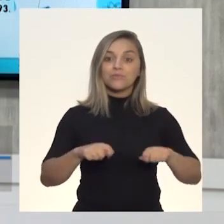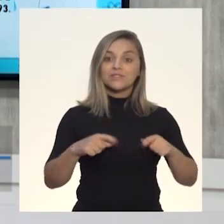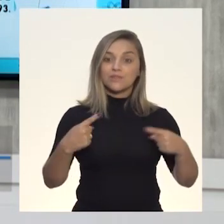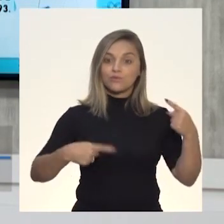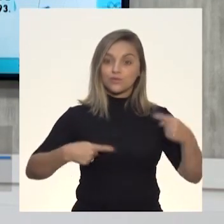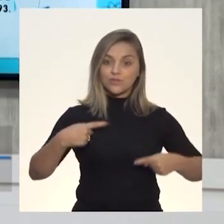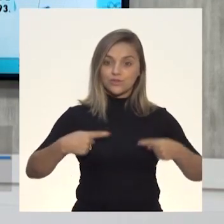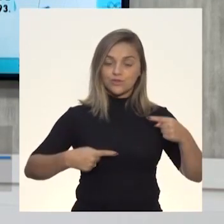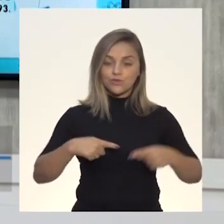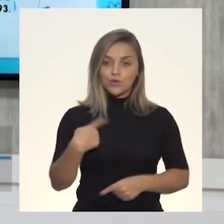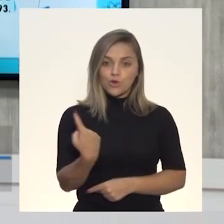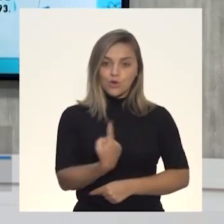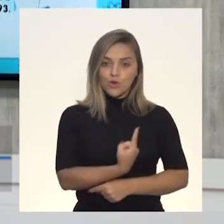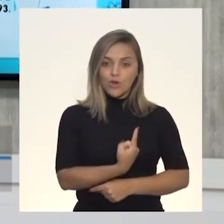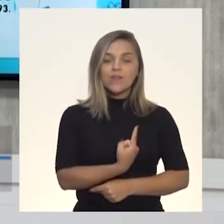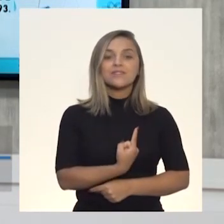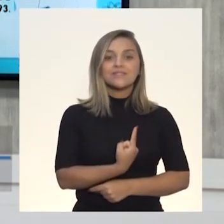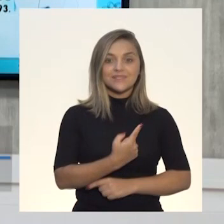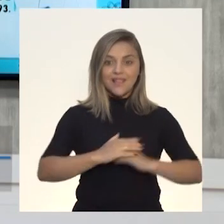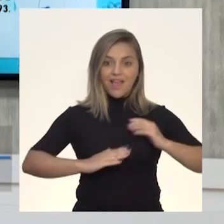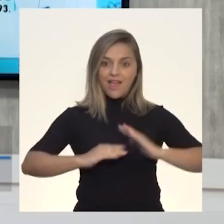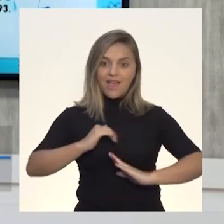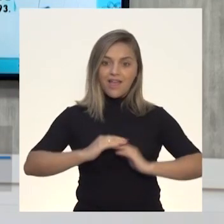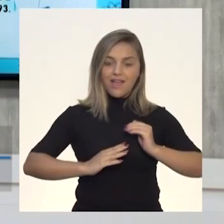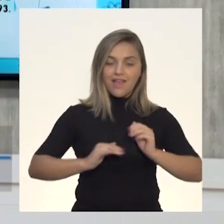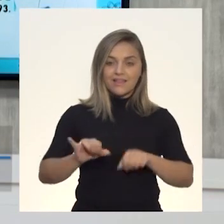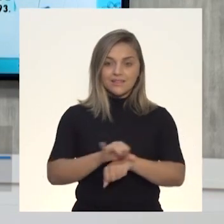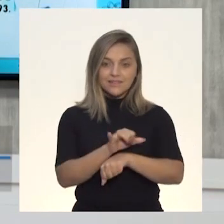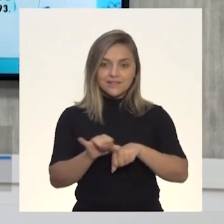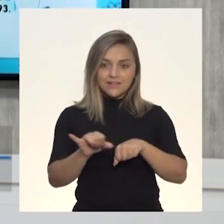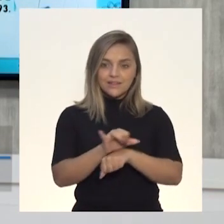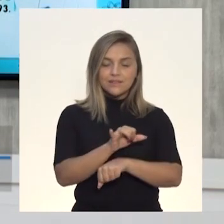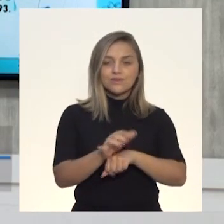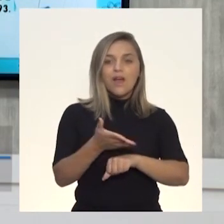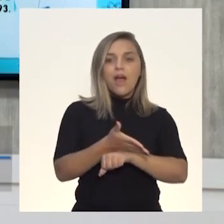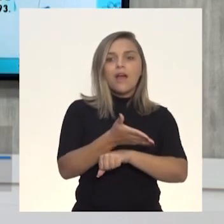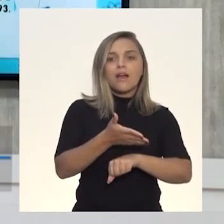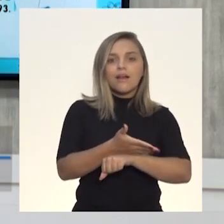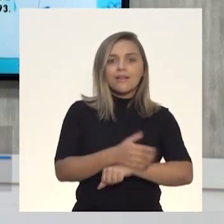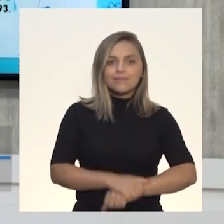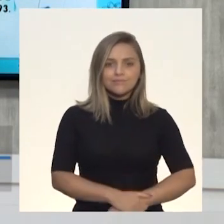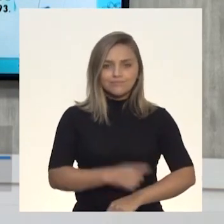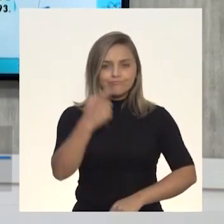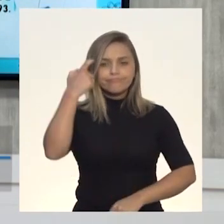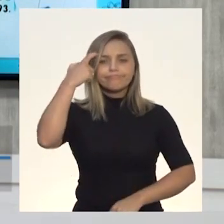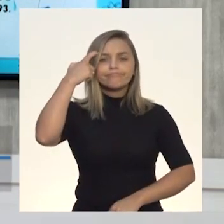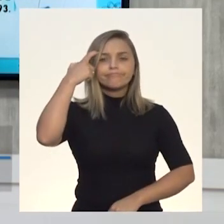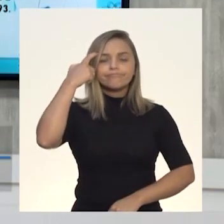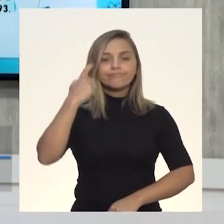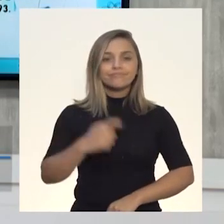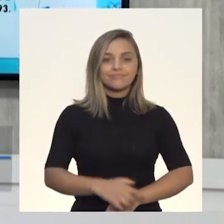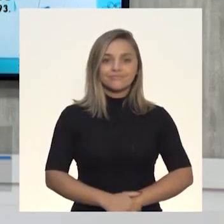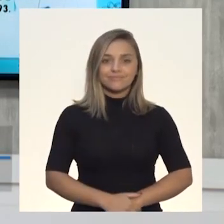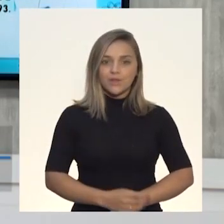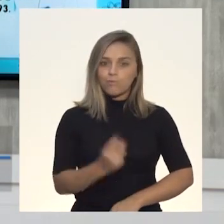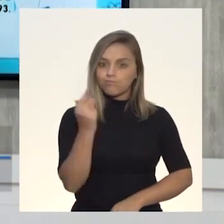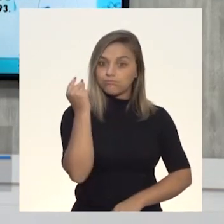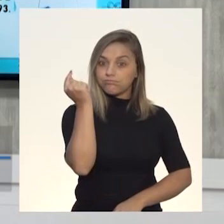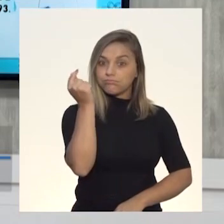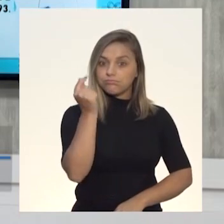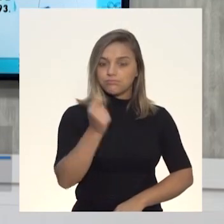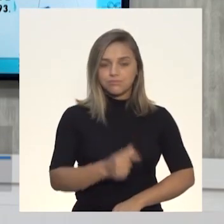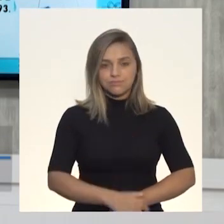como mecanismo de acesso. Pensa bem. Ó, deu um gatilho aqui, ó. Deu um gatilho